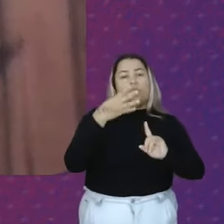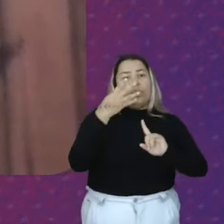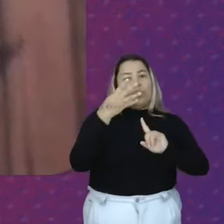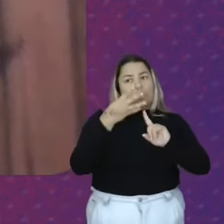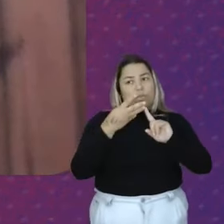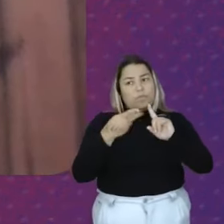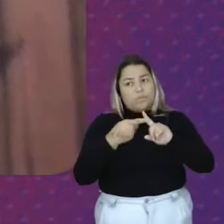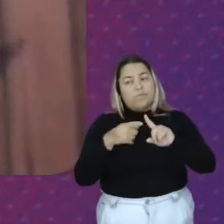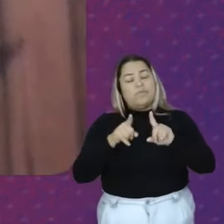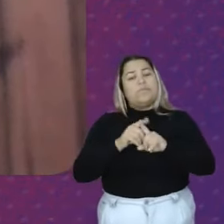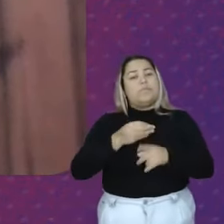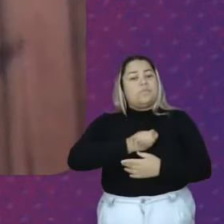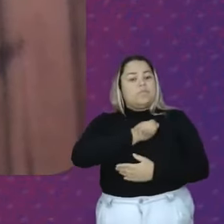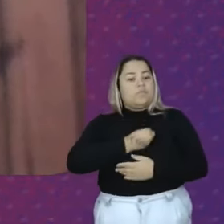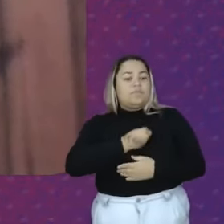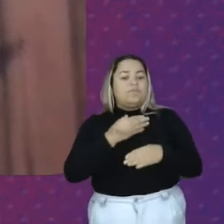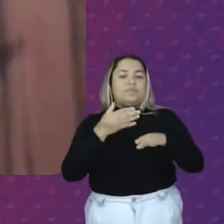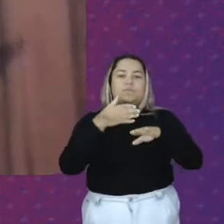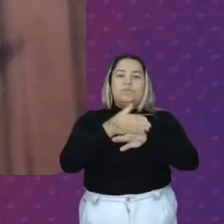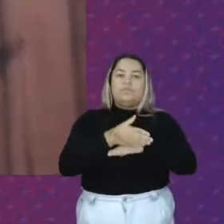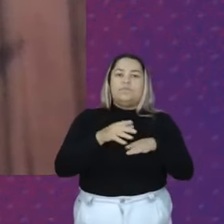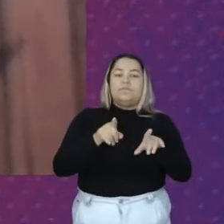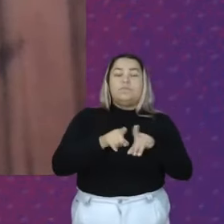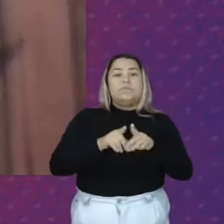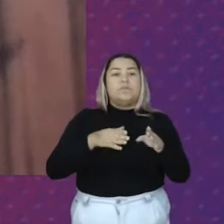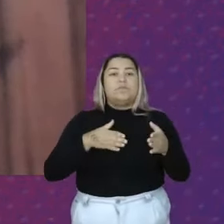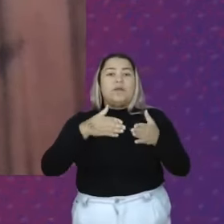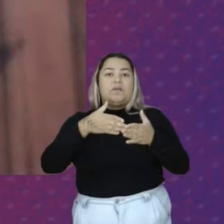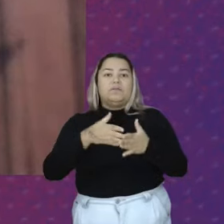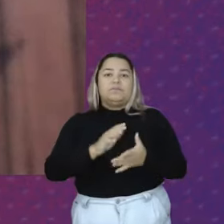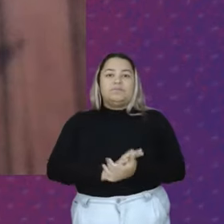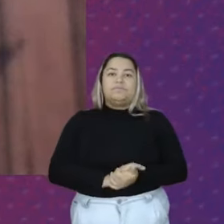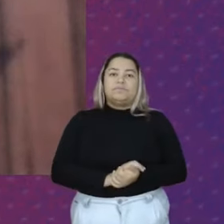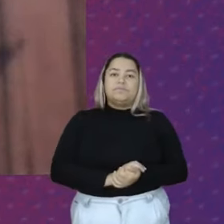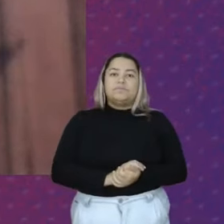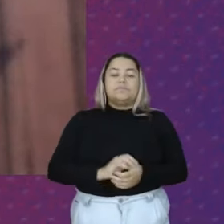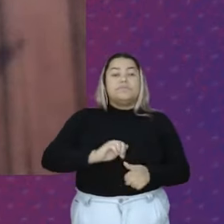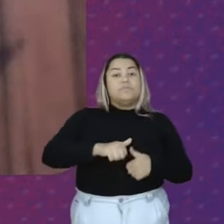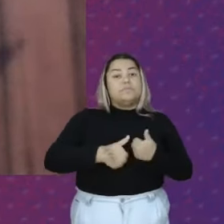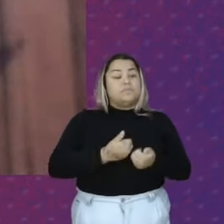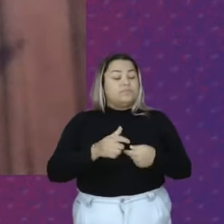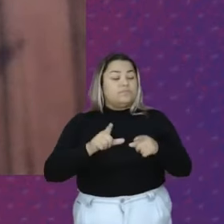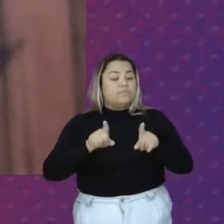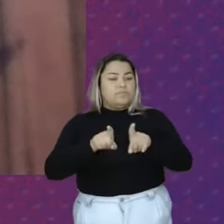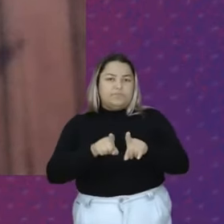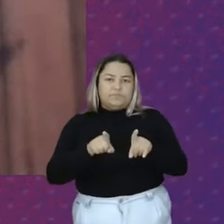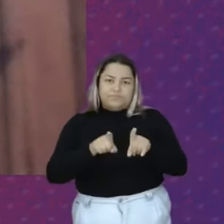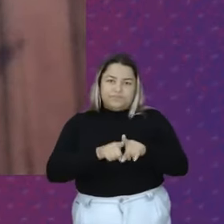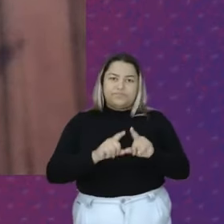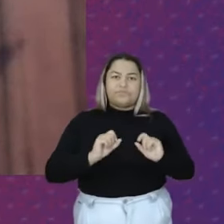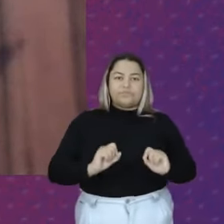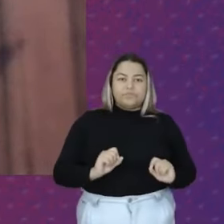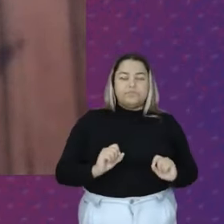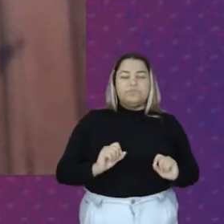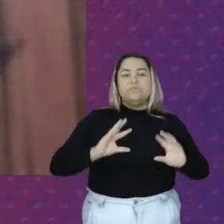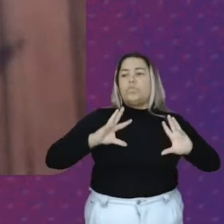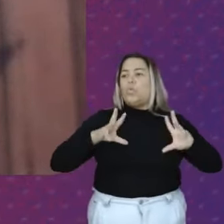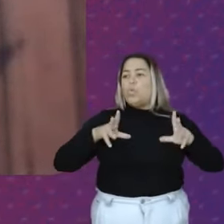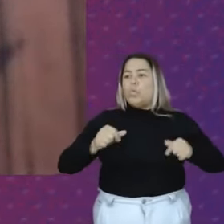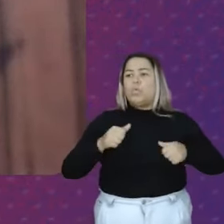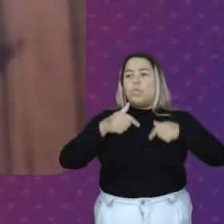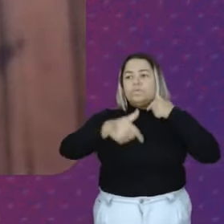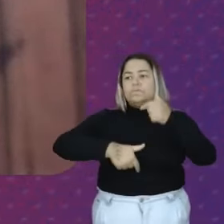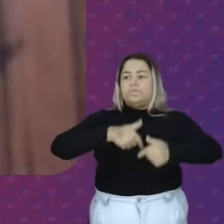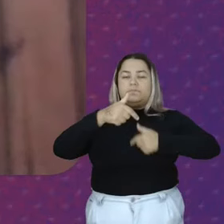a restrição de participação Devido as barreiras tá essa avaliação tem todo uma teórica tem todo um trabalho